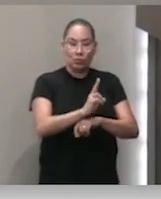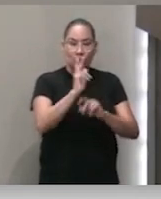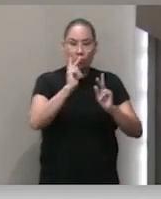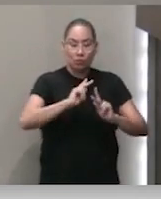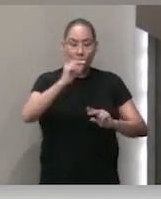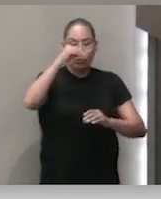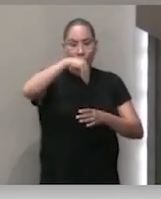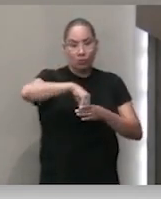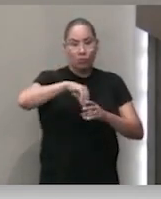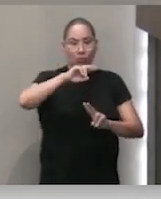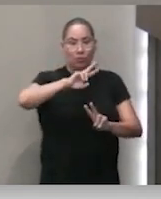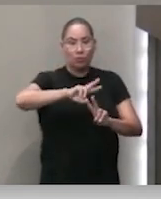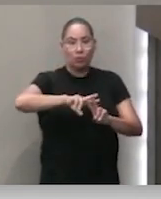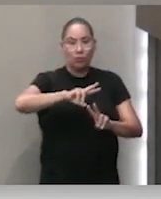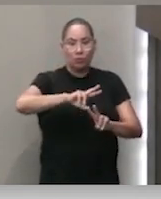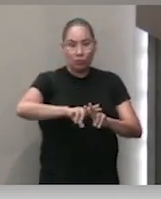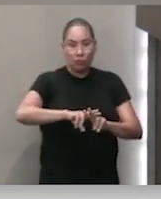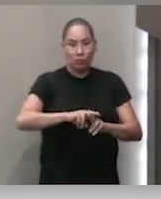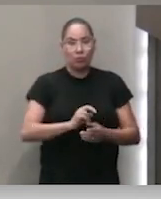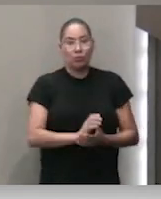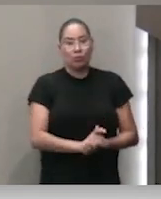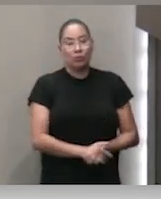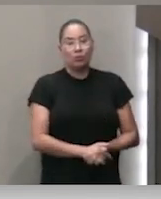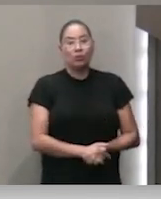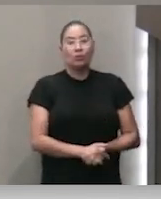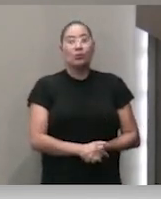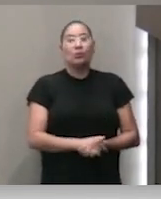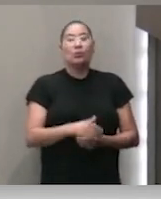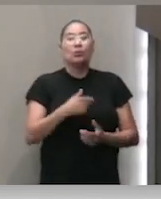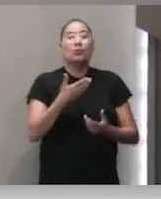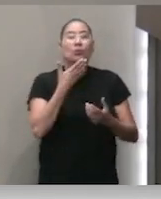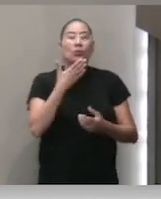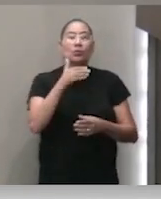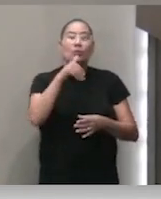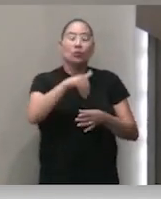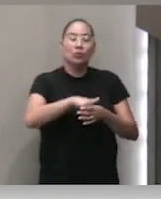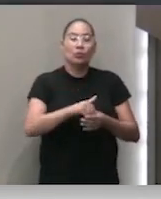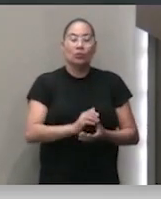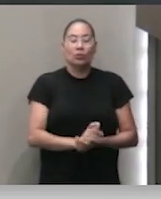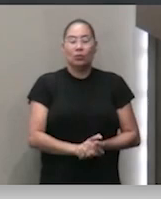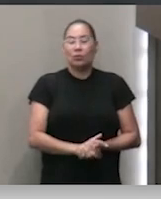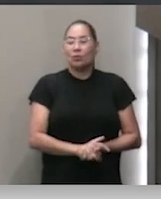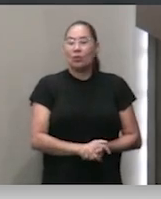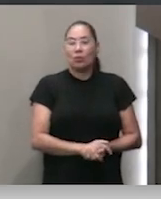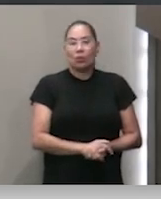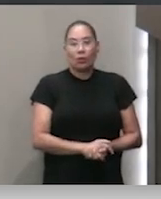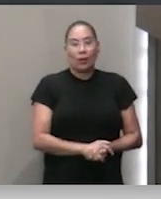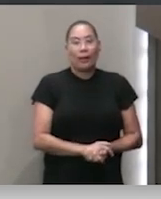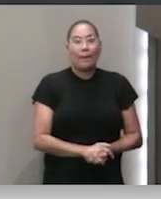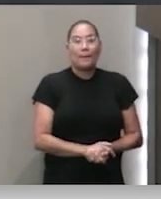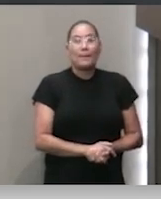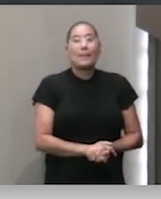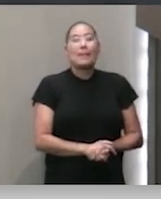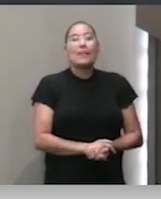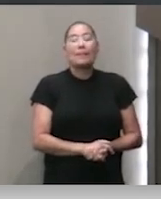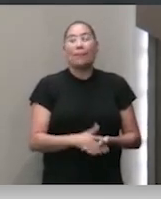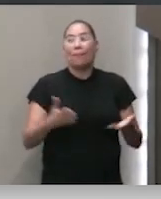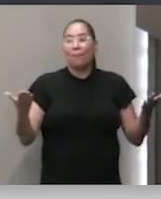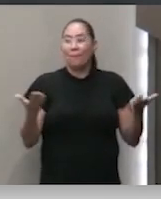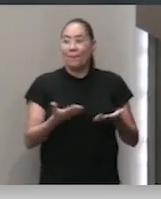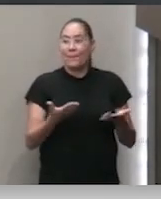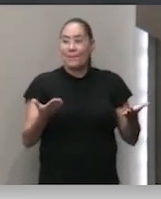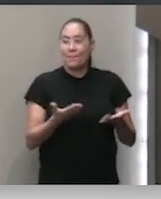presídio, que come e dorme o dia inteiro nas costas do nosso povo. Conto com o voto favorável. Um forte abraço. Muito obrigado. Muito bem. Vamos